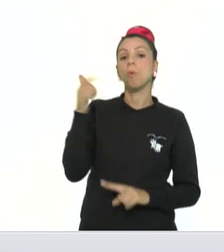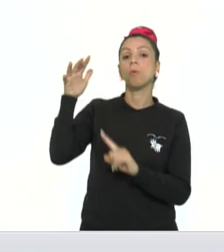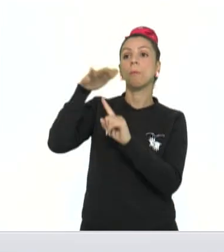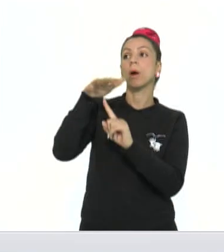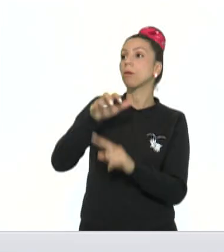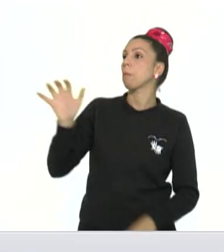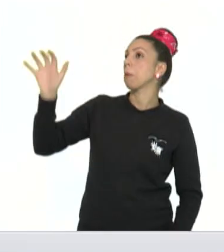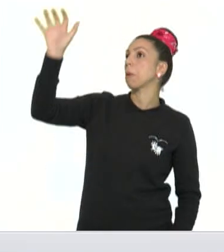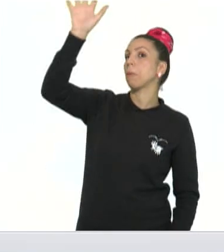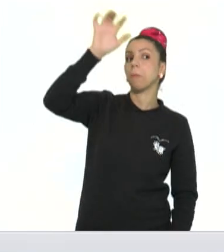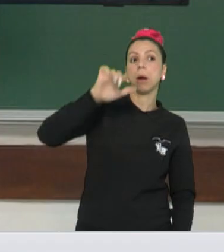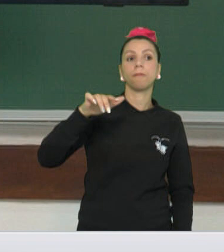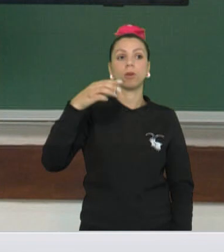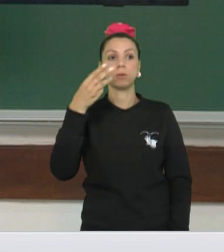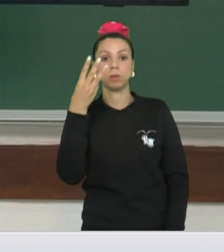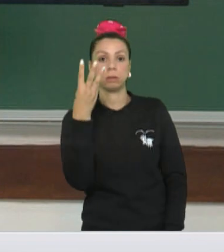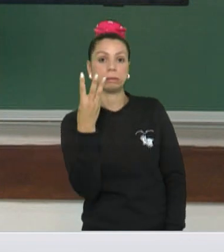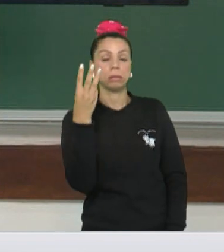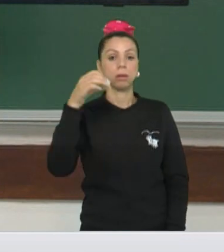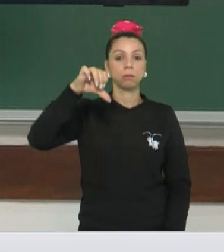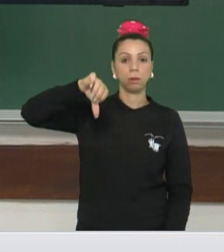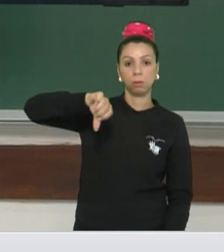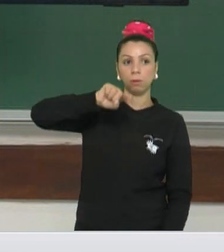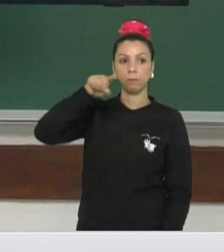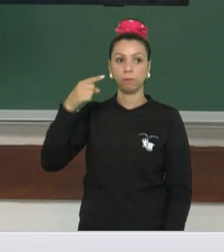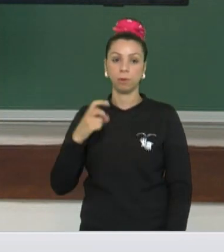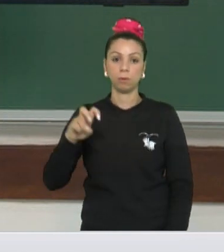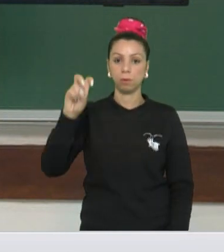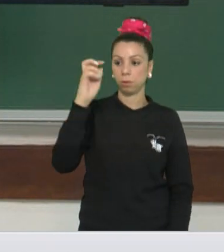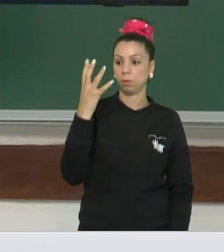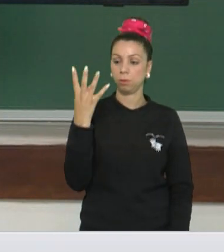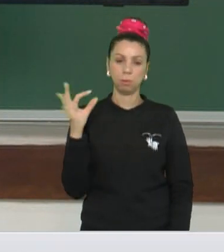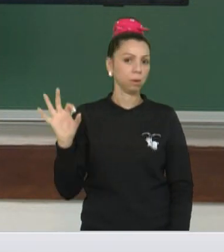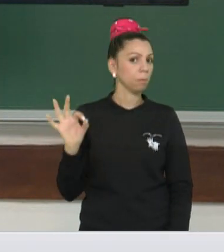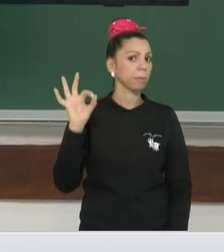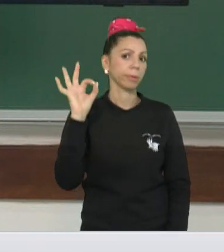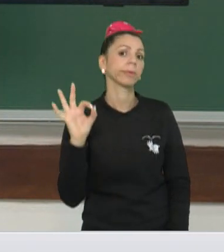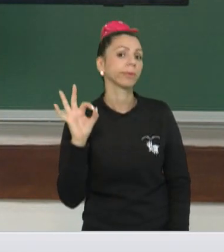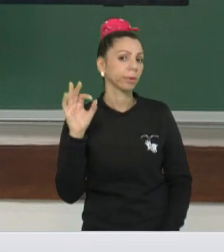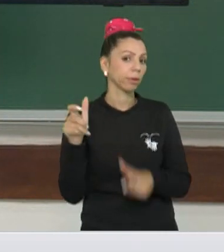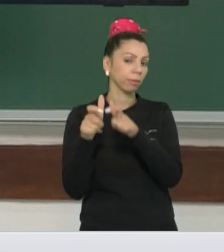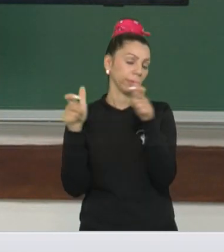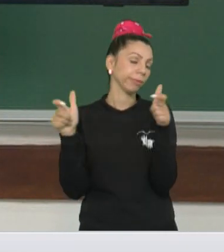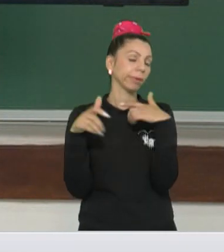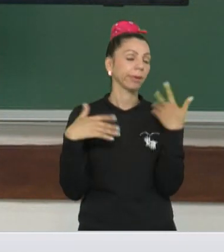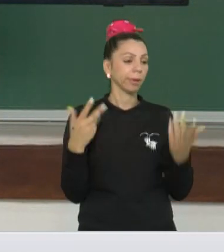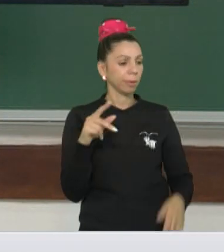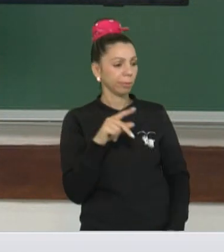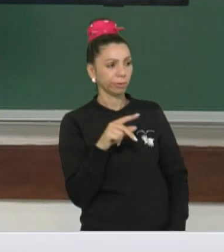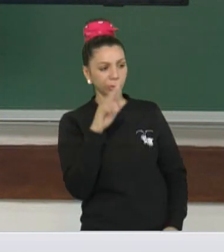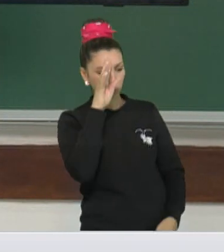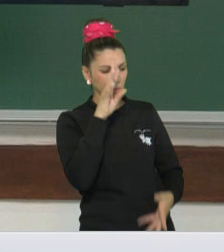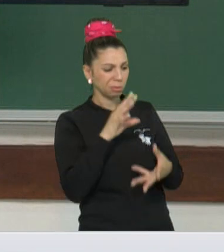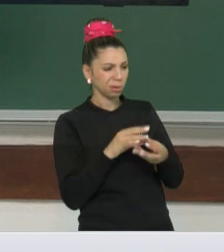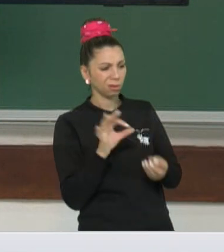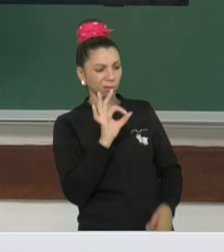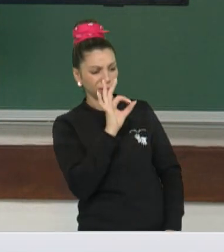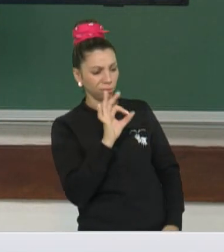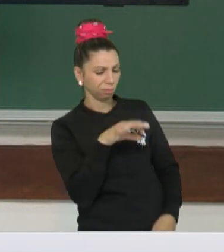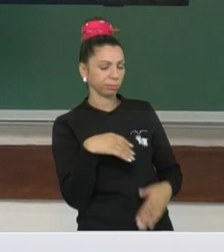39,54%. Então, veja bem, professora, eu não entendo muito bem esse negócio de porcentagem. Então, por exemplo, imagina